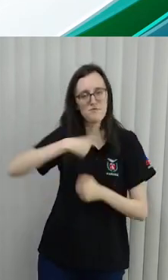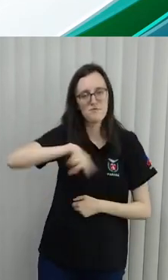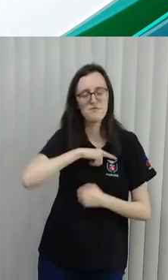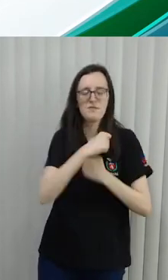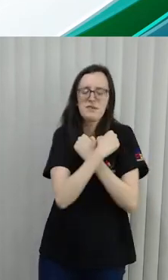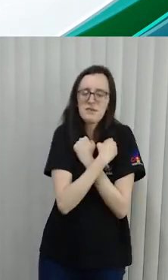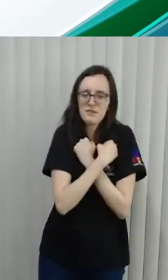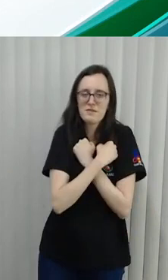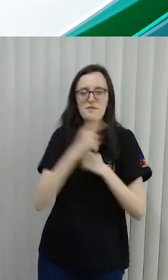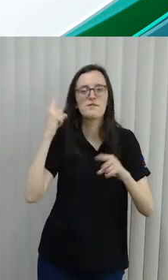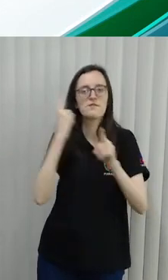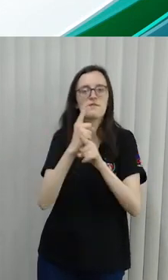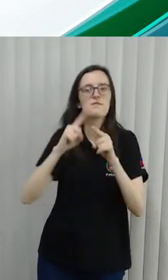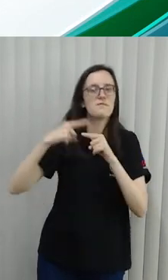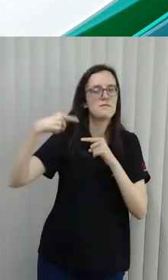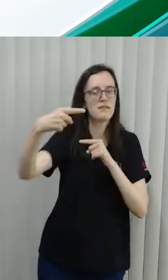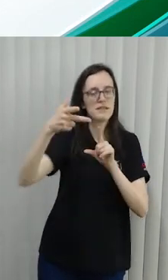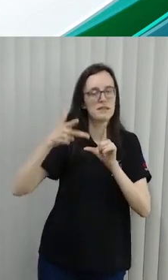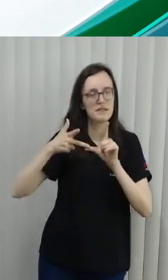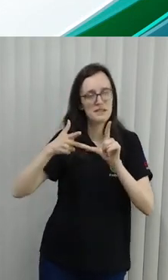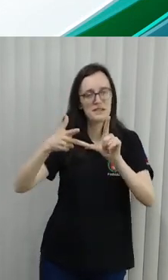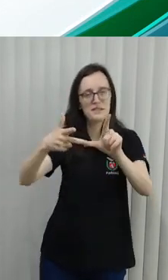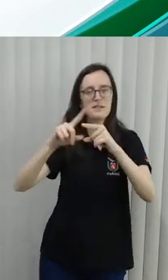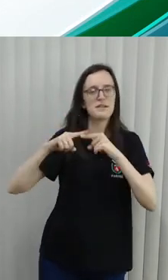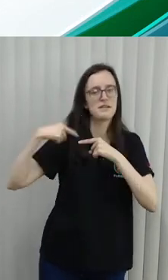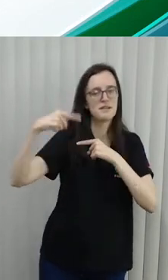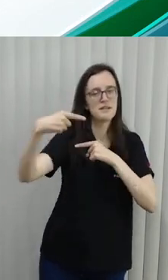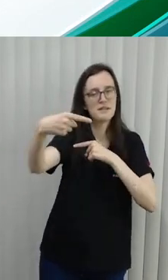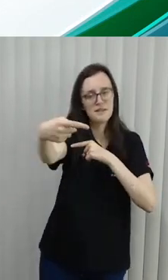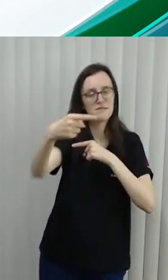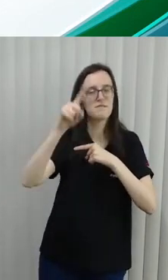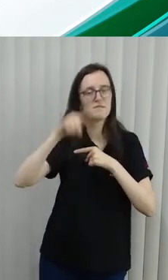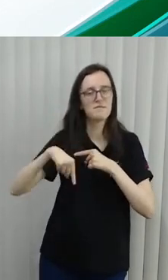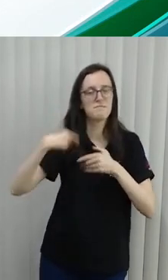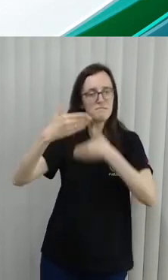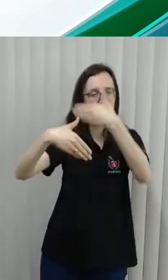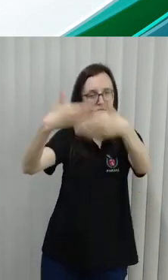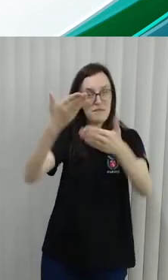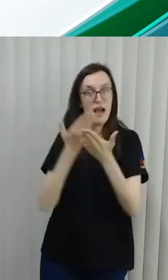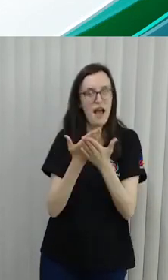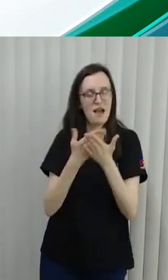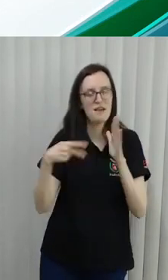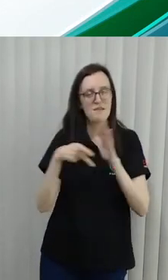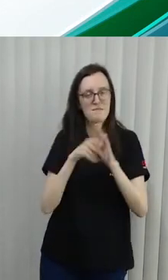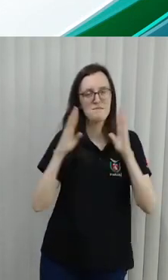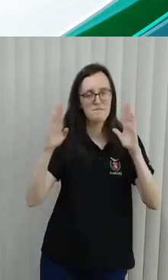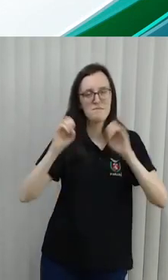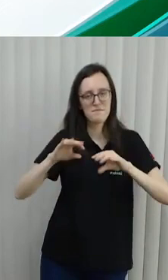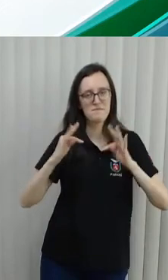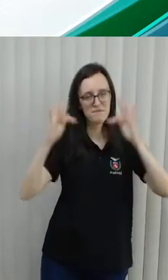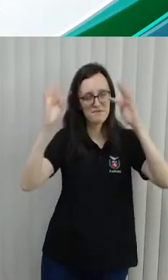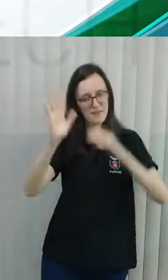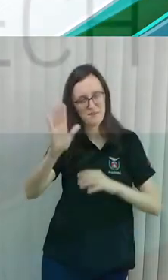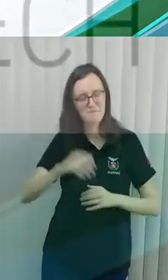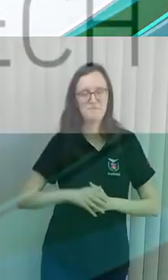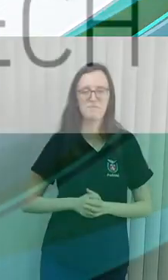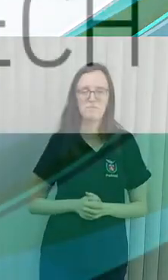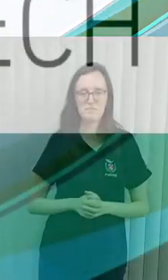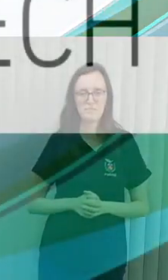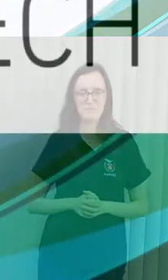Forte abraço e nos encontramos nas próximas lives e nos próximos aulões do programa EduTech. Tchau, tchau.